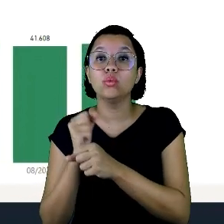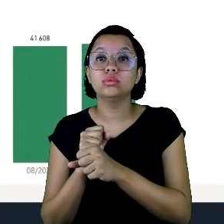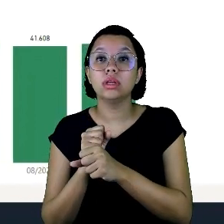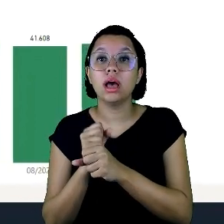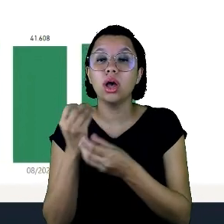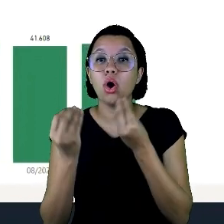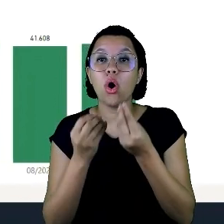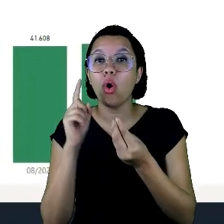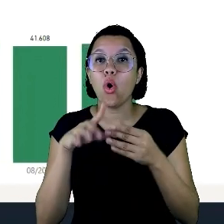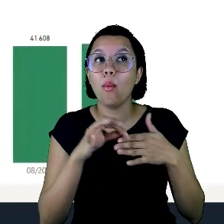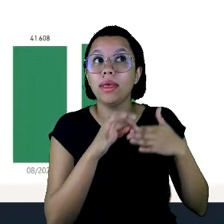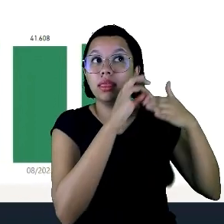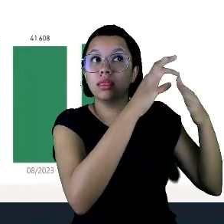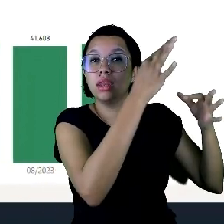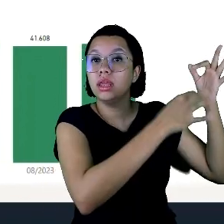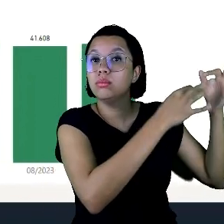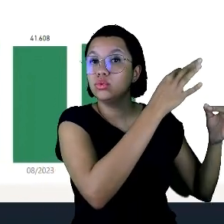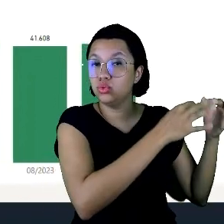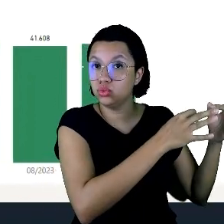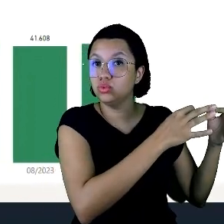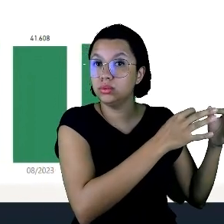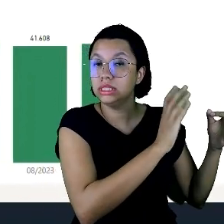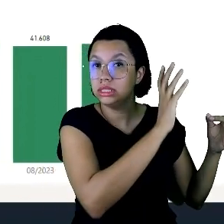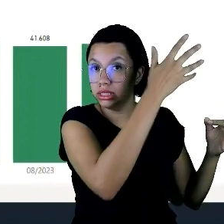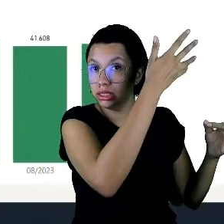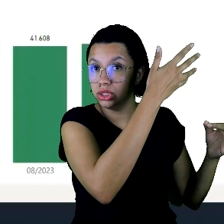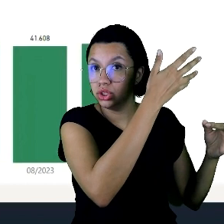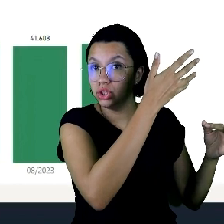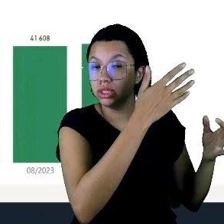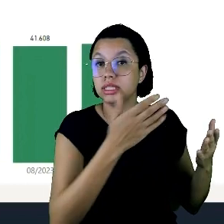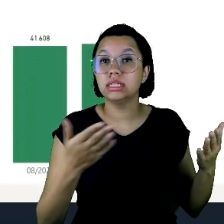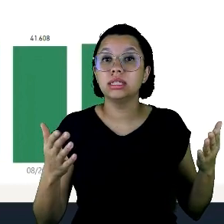ele é contabilizado como concluso do momento